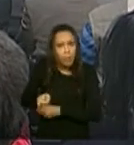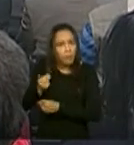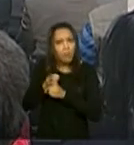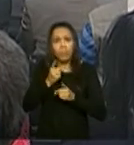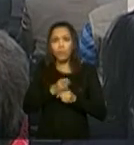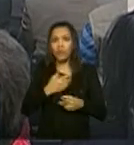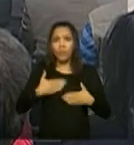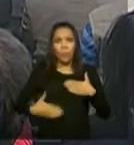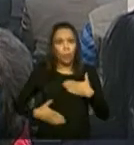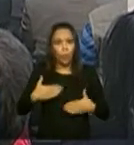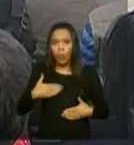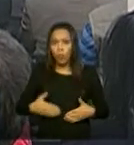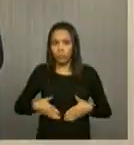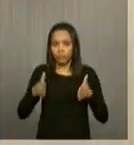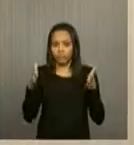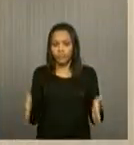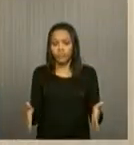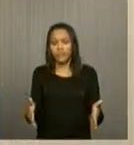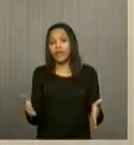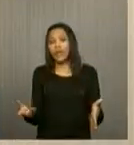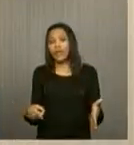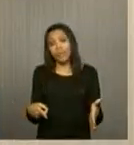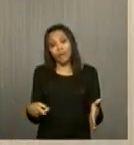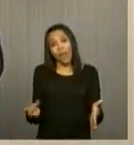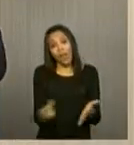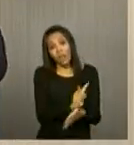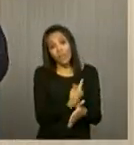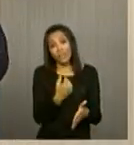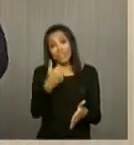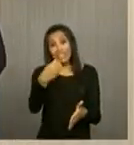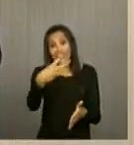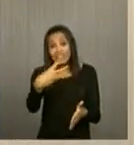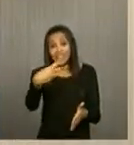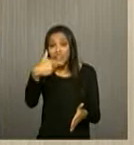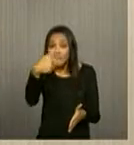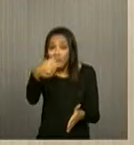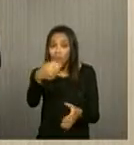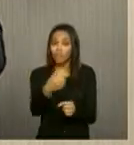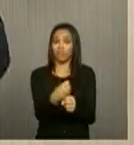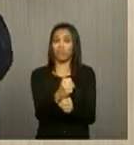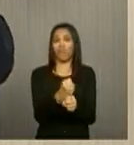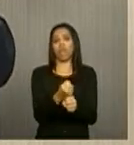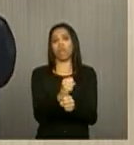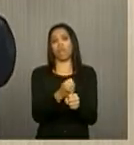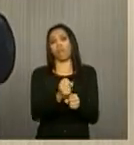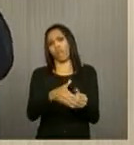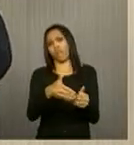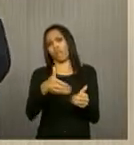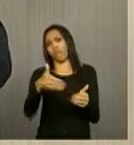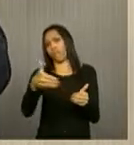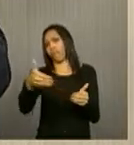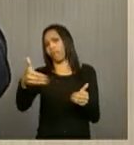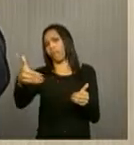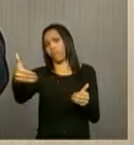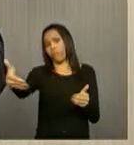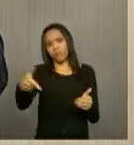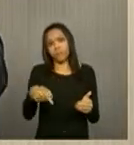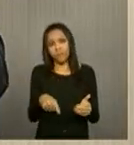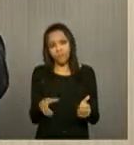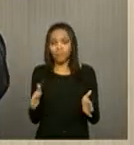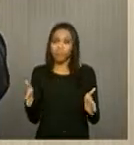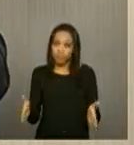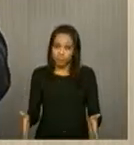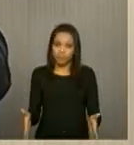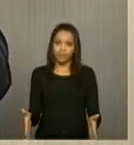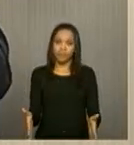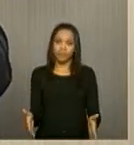exumado sofre ao longo um golo de 37 anos influenciado pelas condições e ambiente onde ele esteja